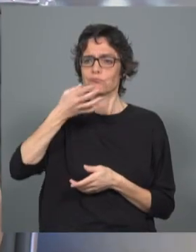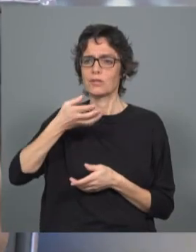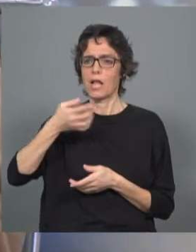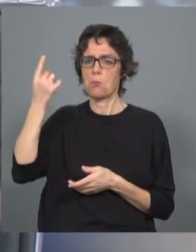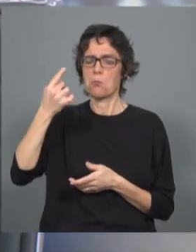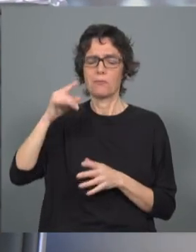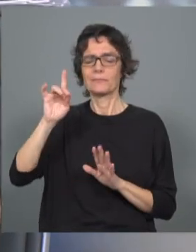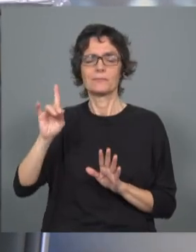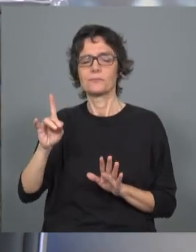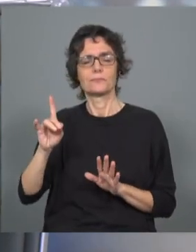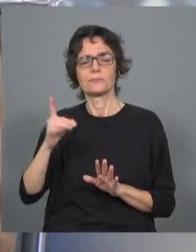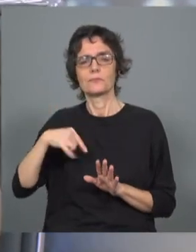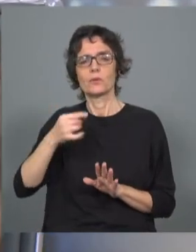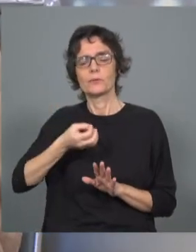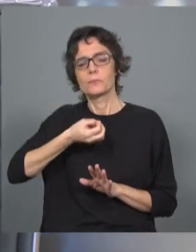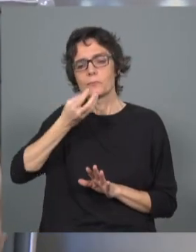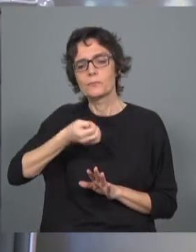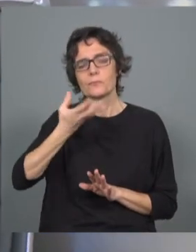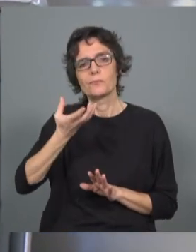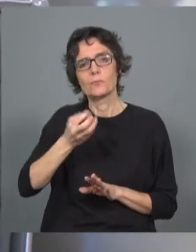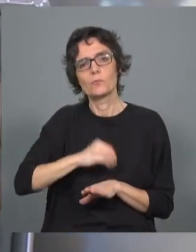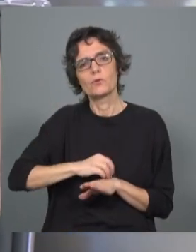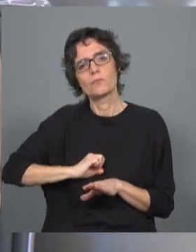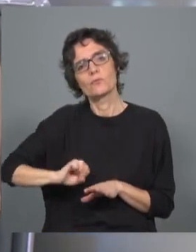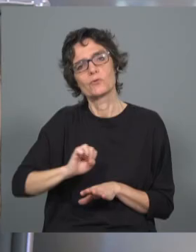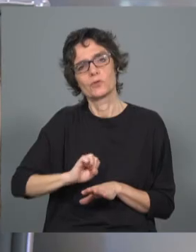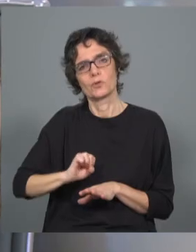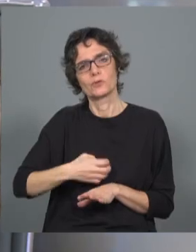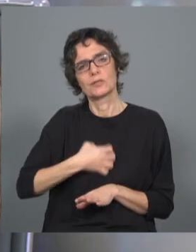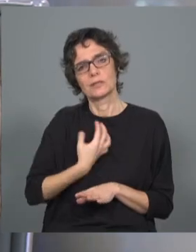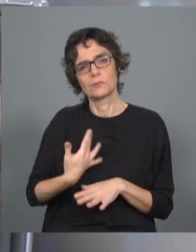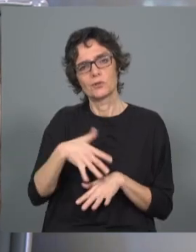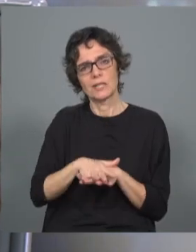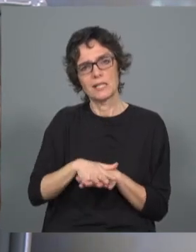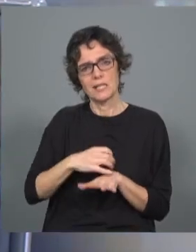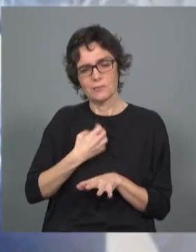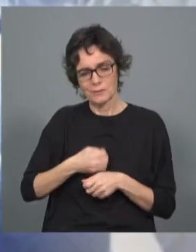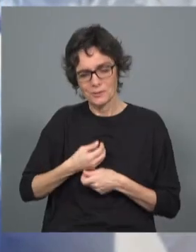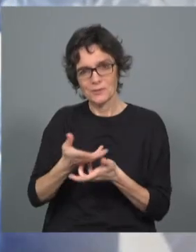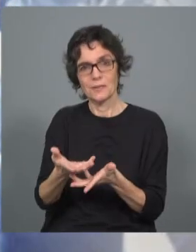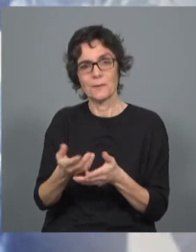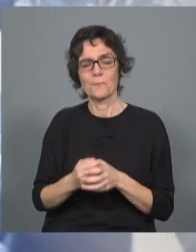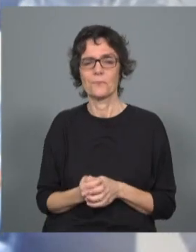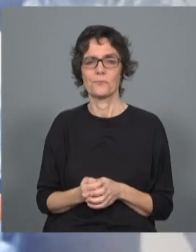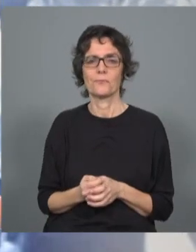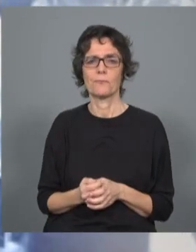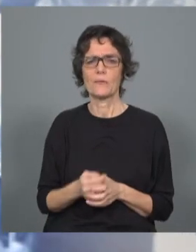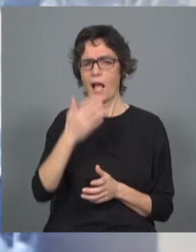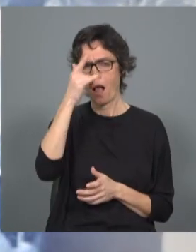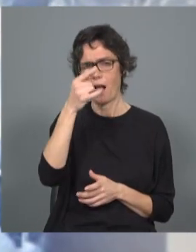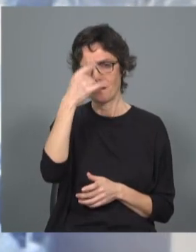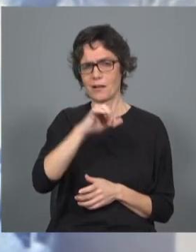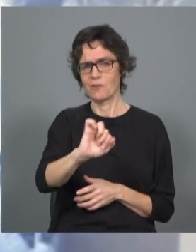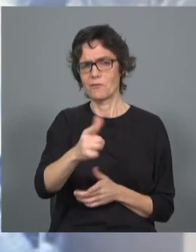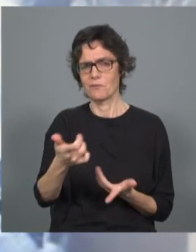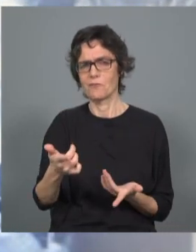de estar integrado e de estar bem. E acredito que a própria vossa história seja pedagogicamente